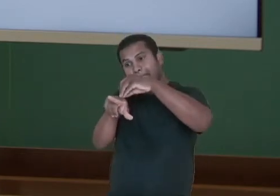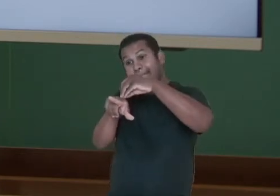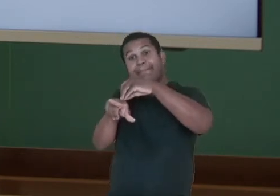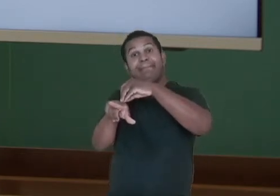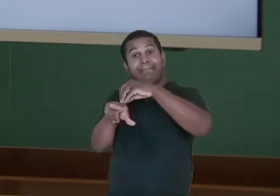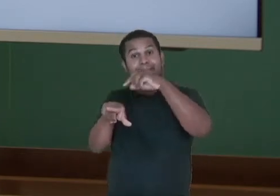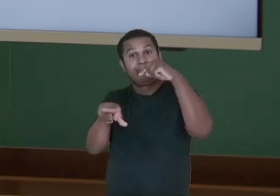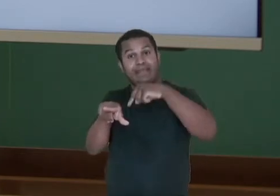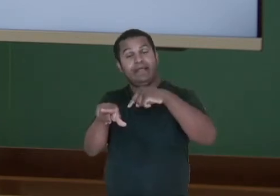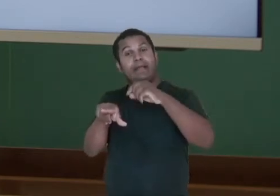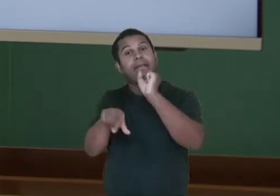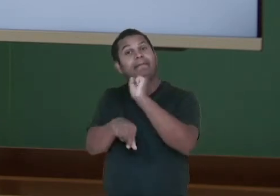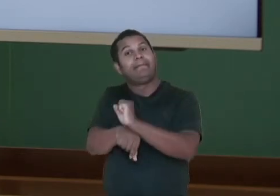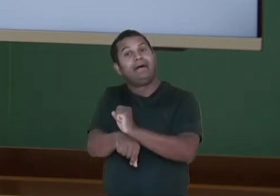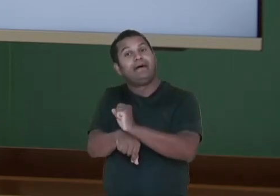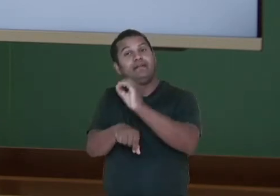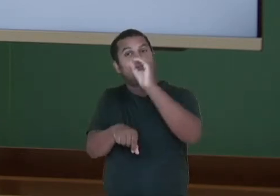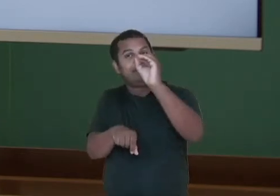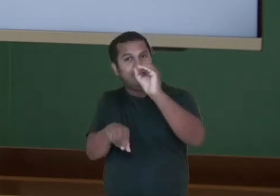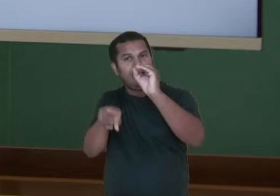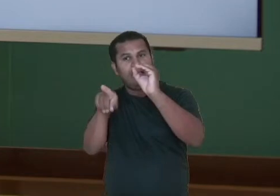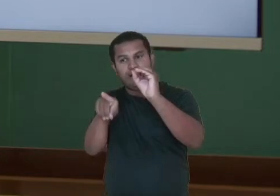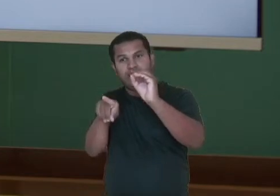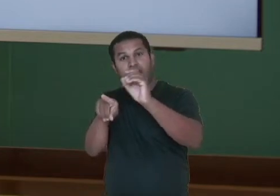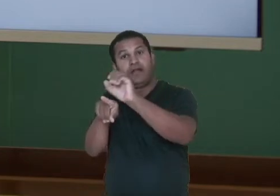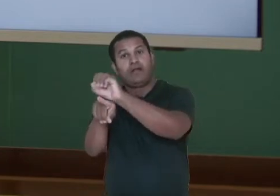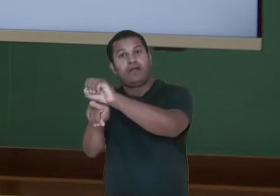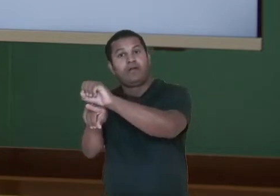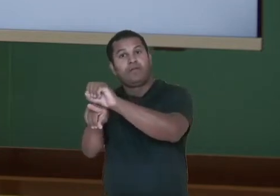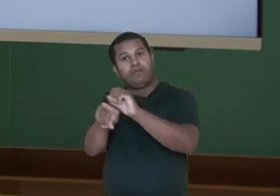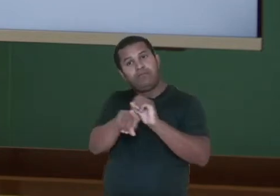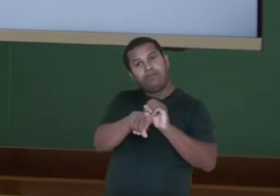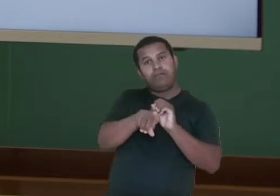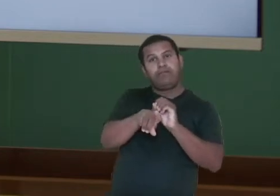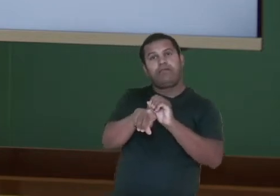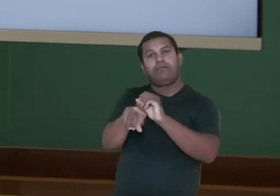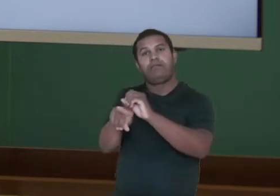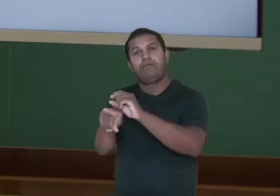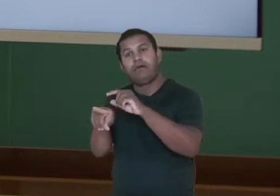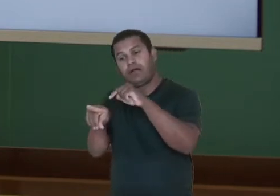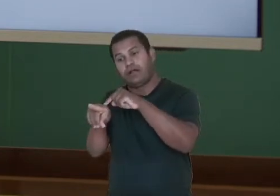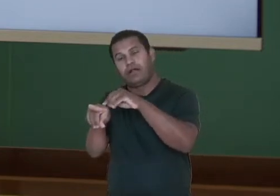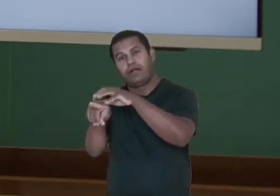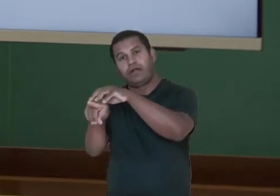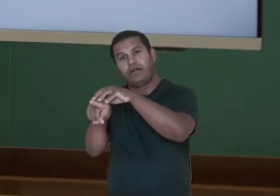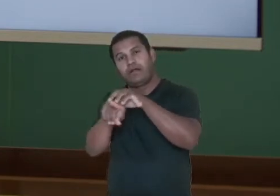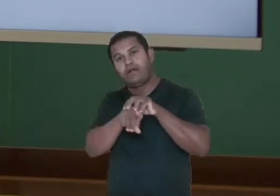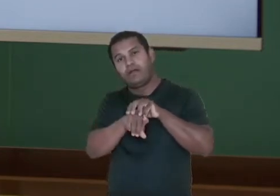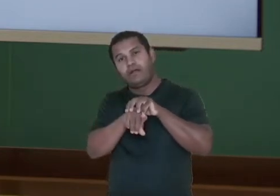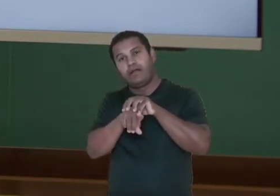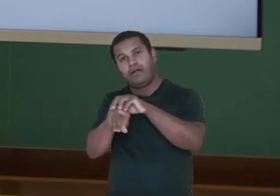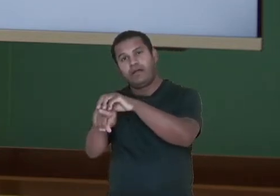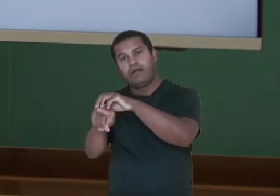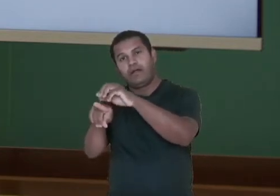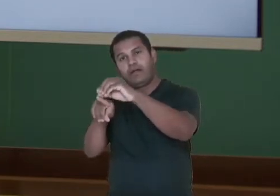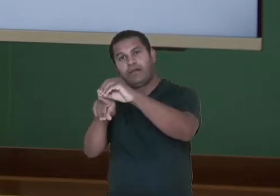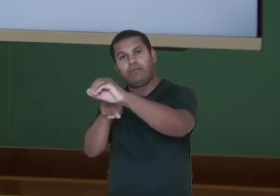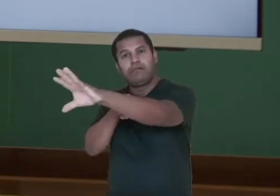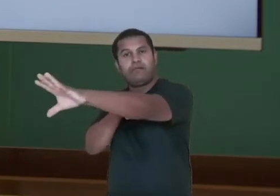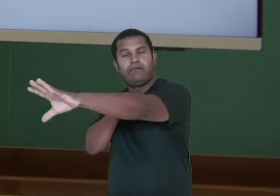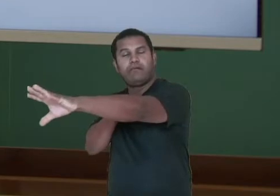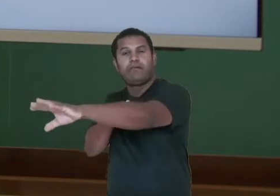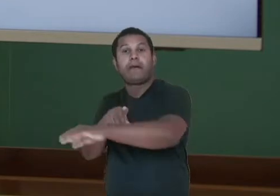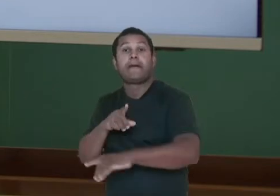movimento zero, na hora do disparo, você vai ter que fazer um vai para frente, outro vai para trás, né, vulgarmente falando, e isso significa que a somatória